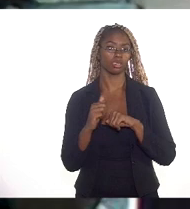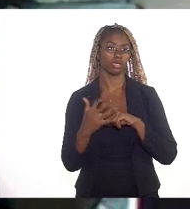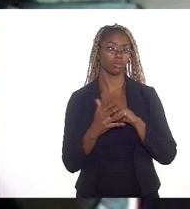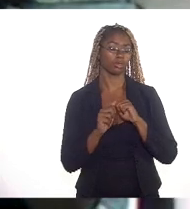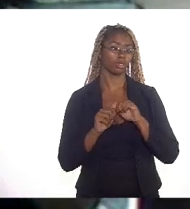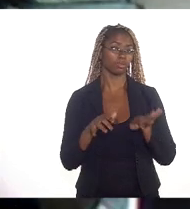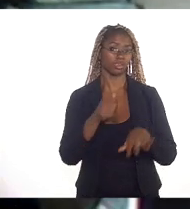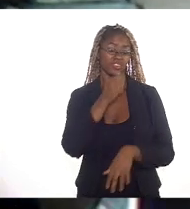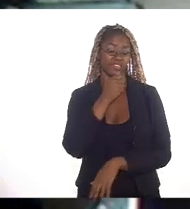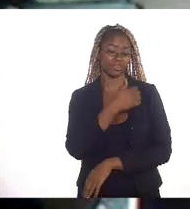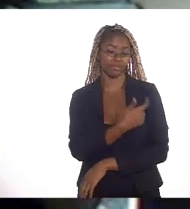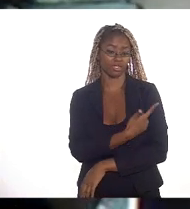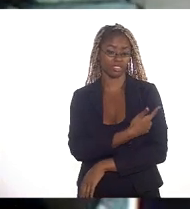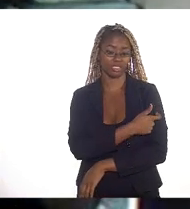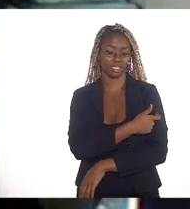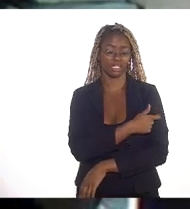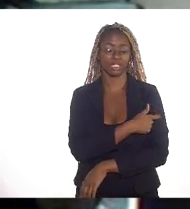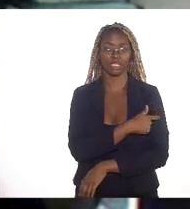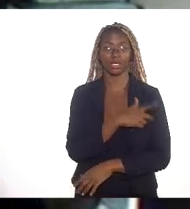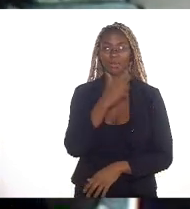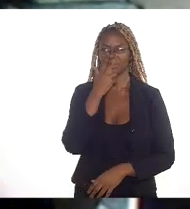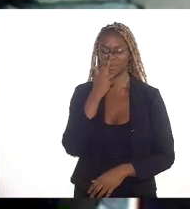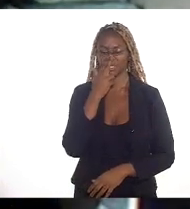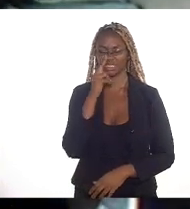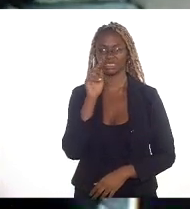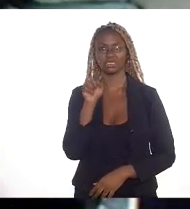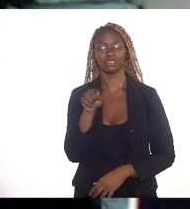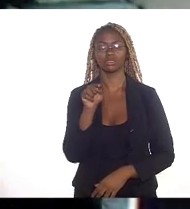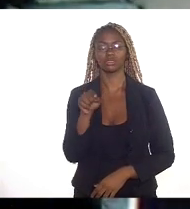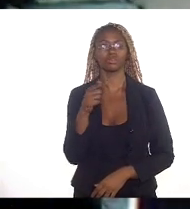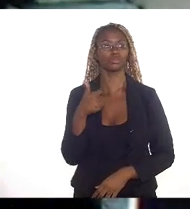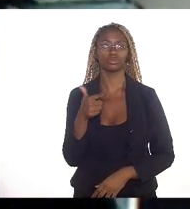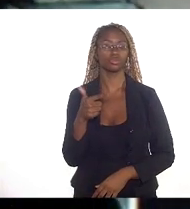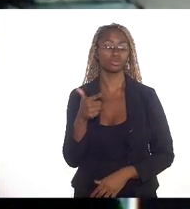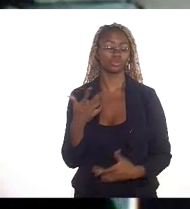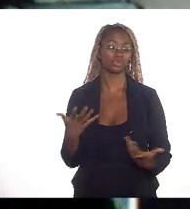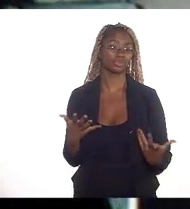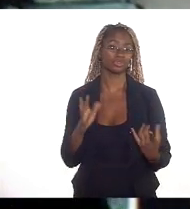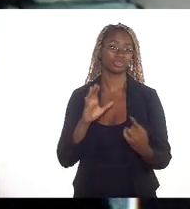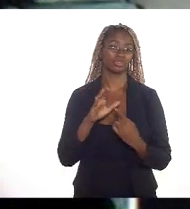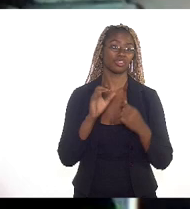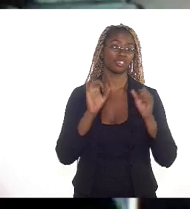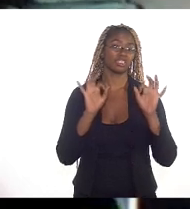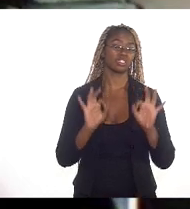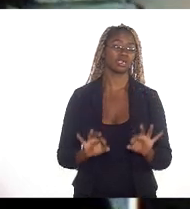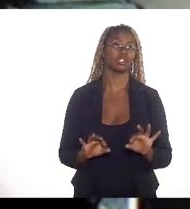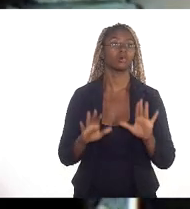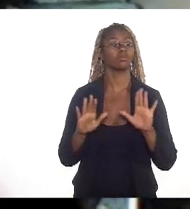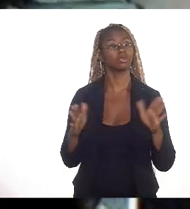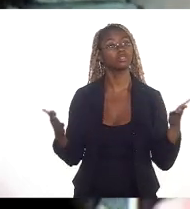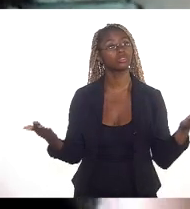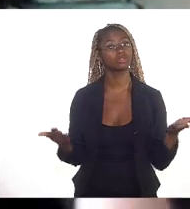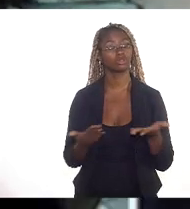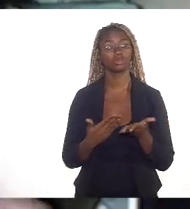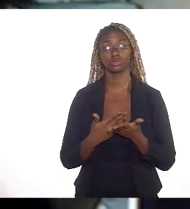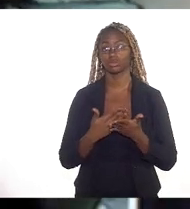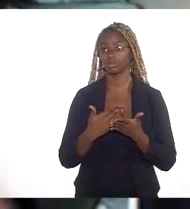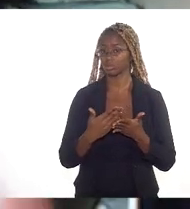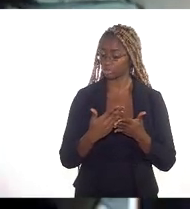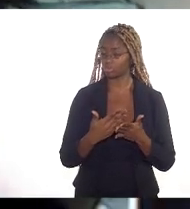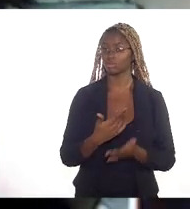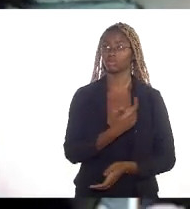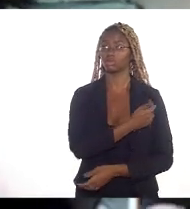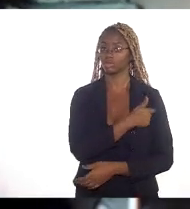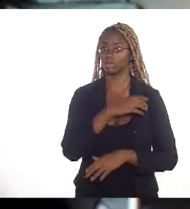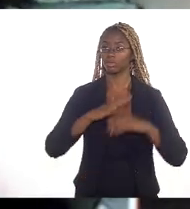vacinação fez com que aquela medida acabasse não tendo efeito prático. Mas agora, quando a vacinação já começou a vacinar